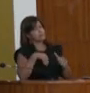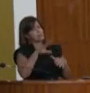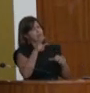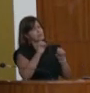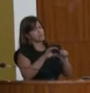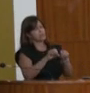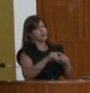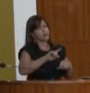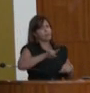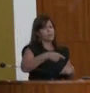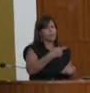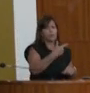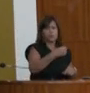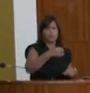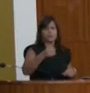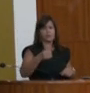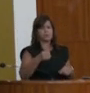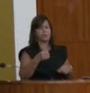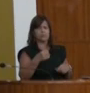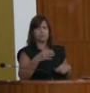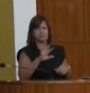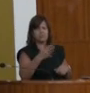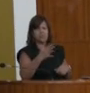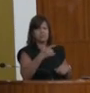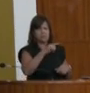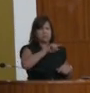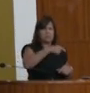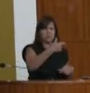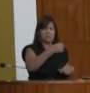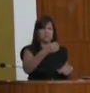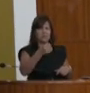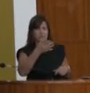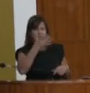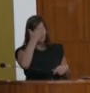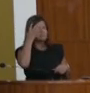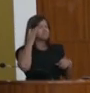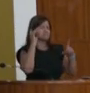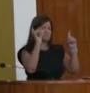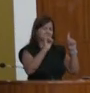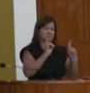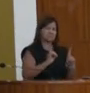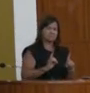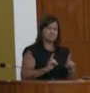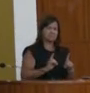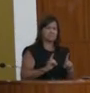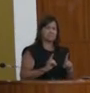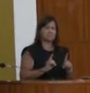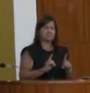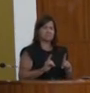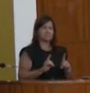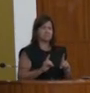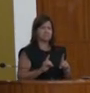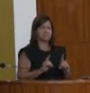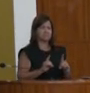1.200 alunos incluso na sua rede pública, fora as que estão na rede privada.